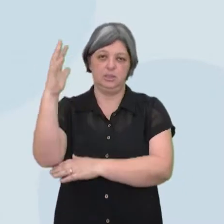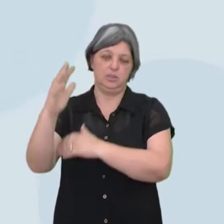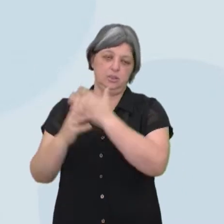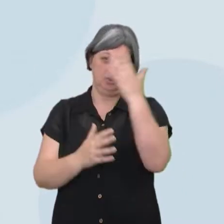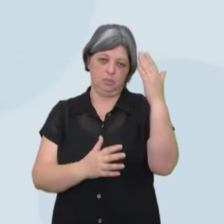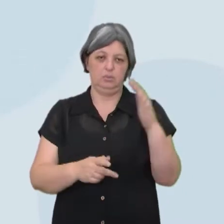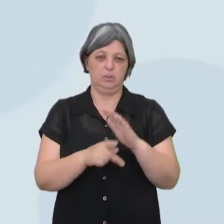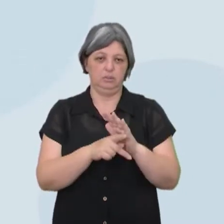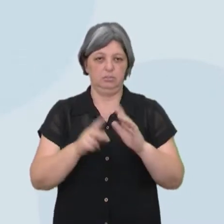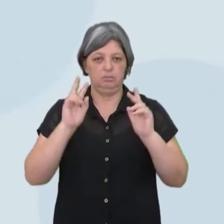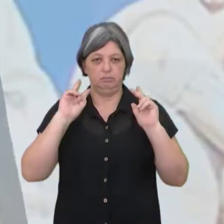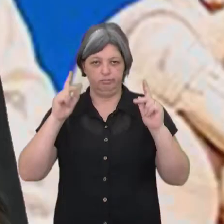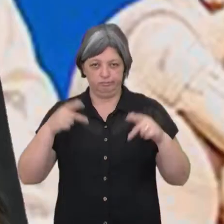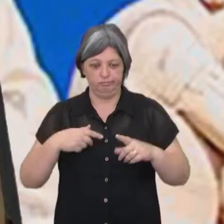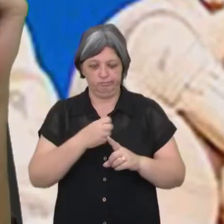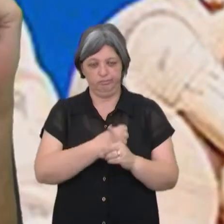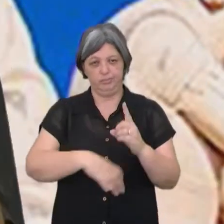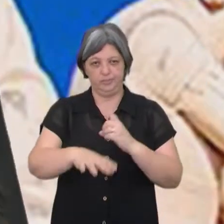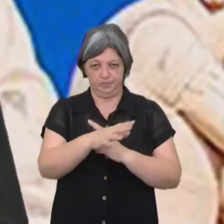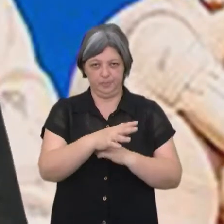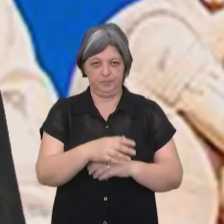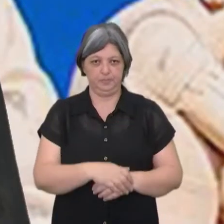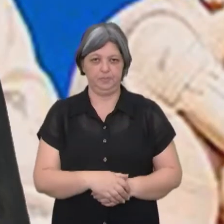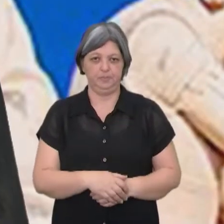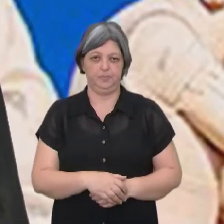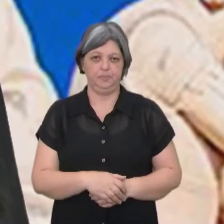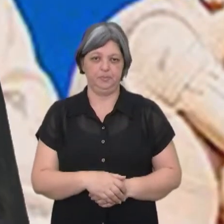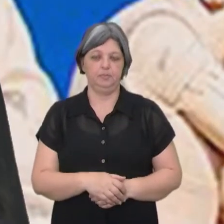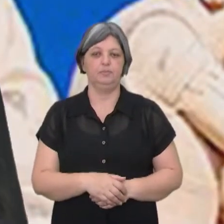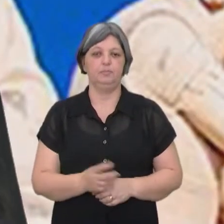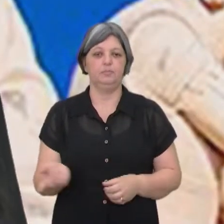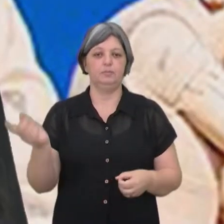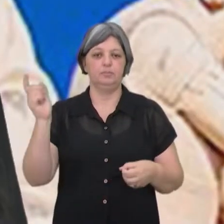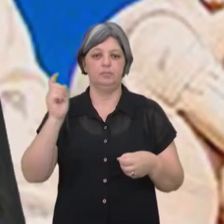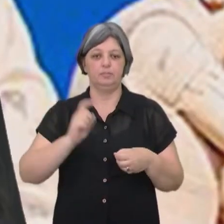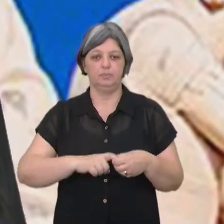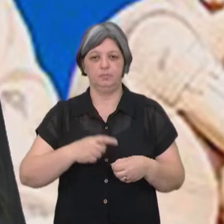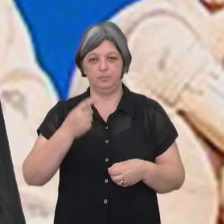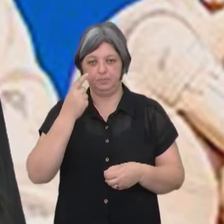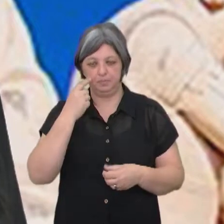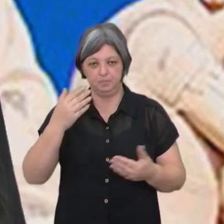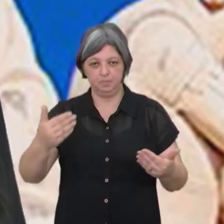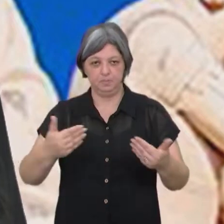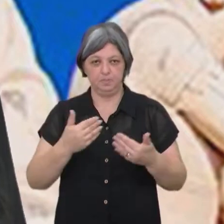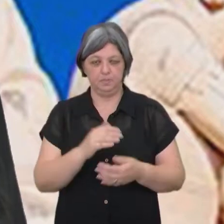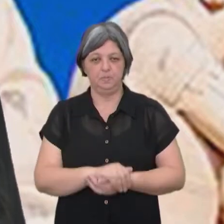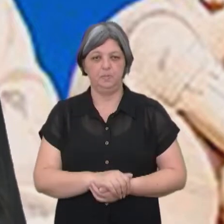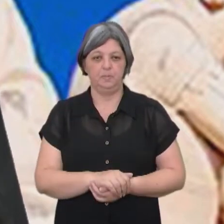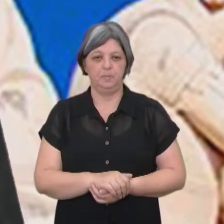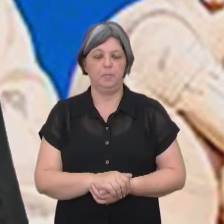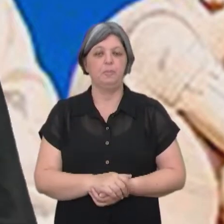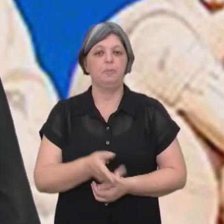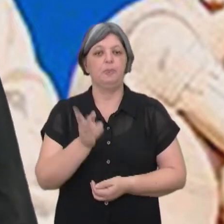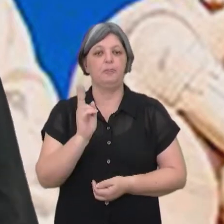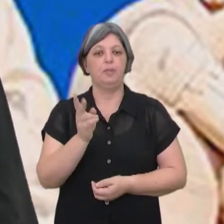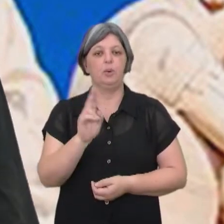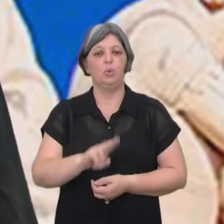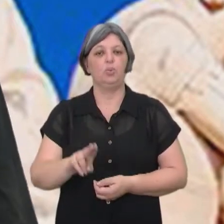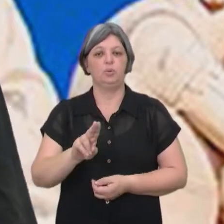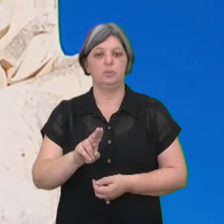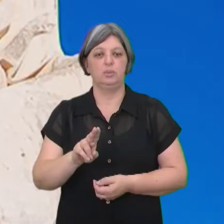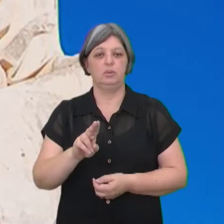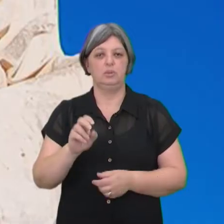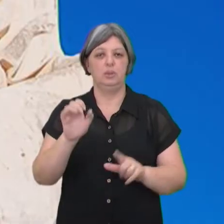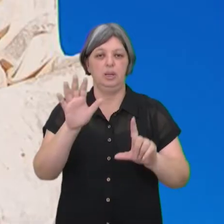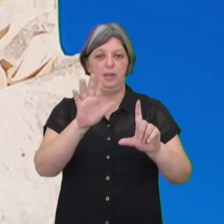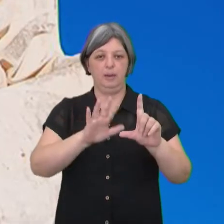sociais aplicadas. Pessoal, pode voltar em mim um pouquinho. Como sempre, né, a gente está usando aí uma